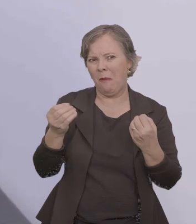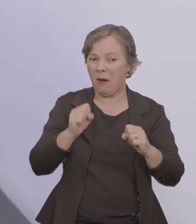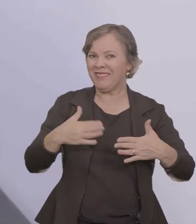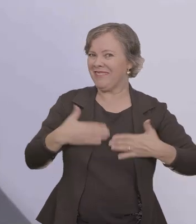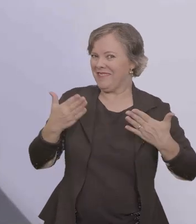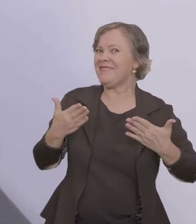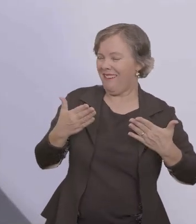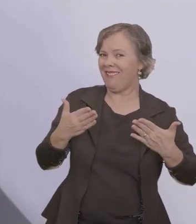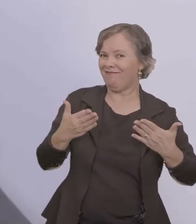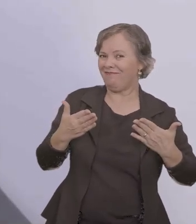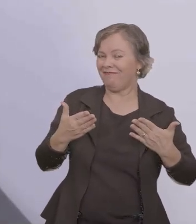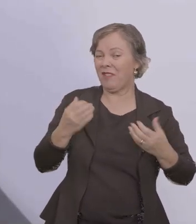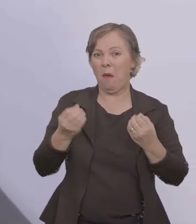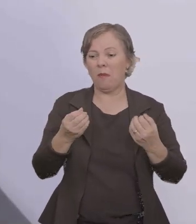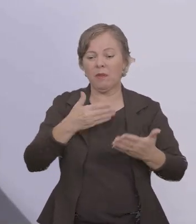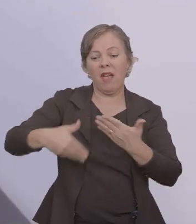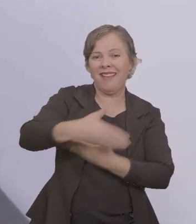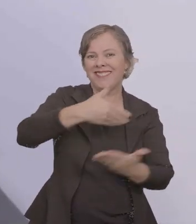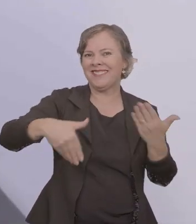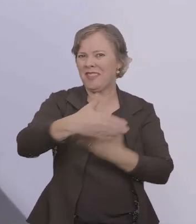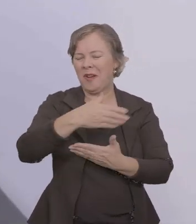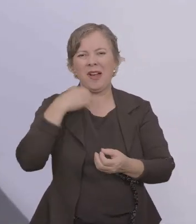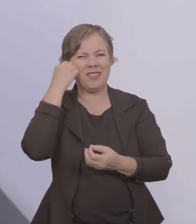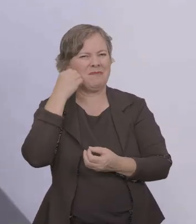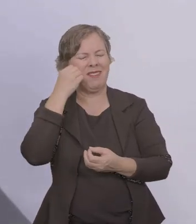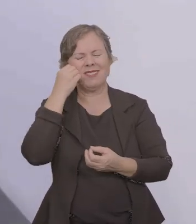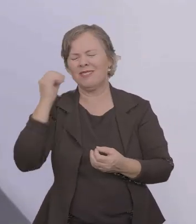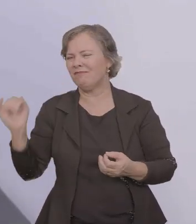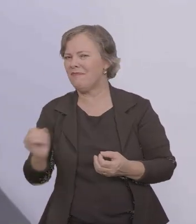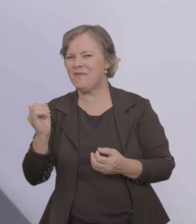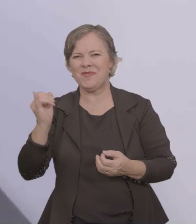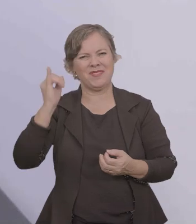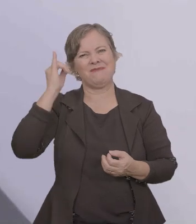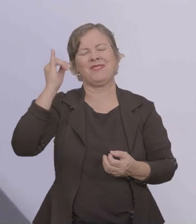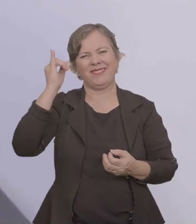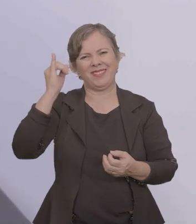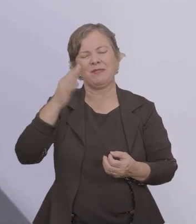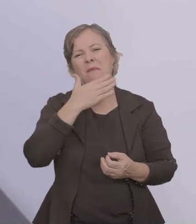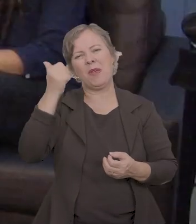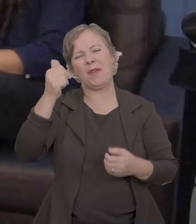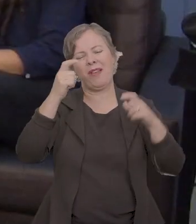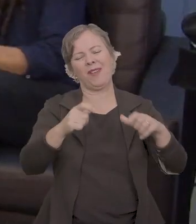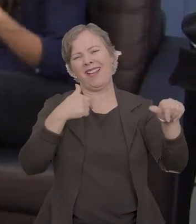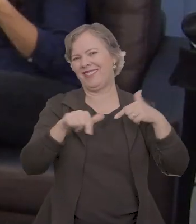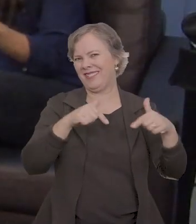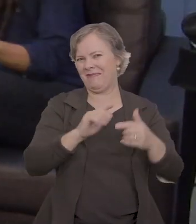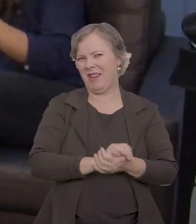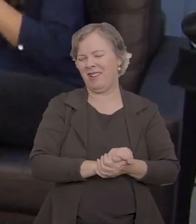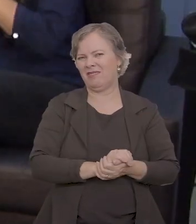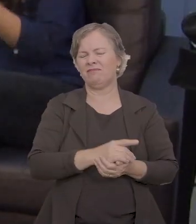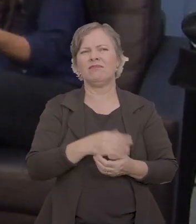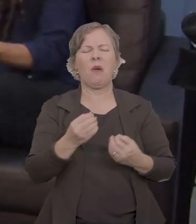surpreender positivamente. Então, essa troca, né, de experiências é muito rica para fortalecer o ambiente de trabalho. É não ter esses